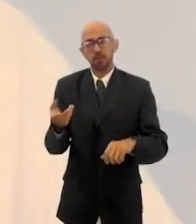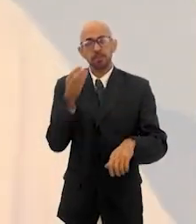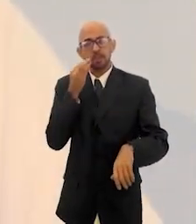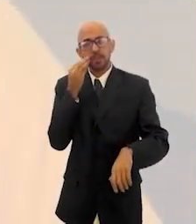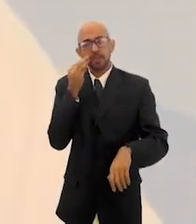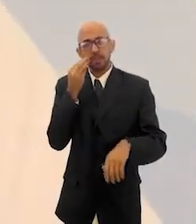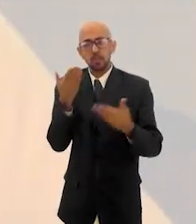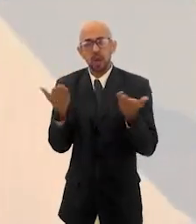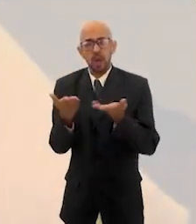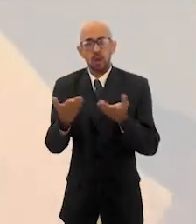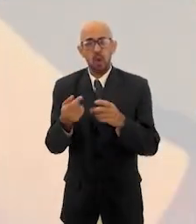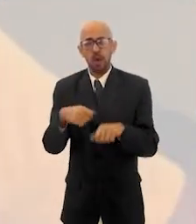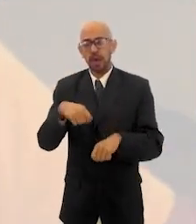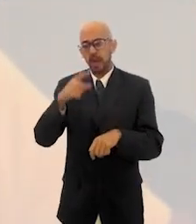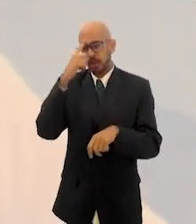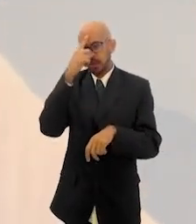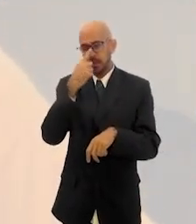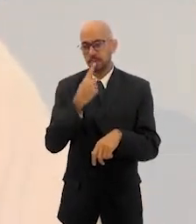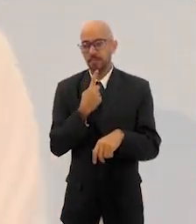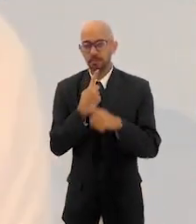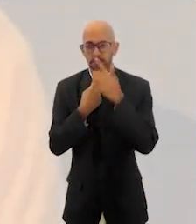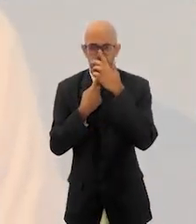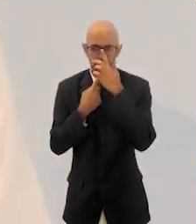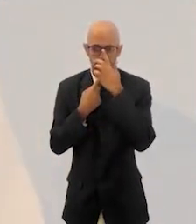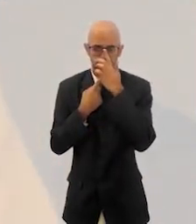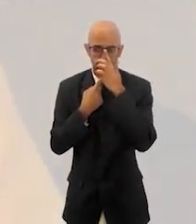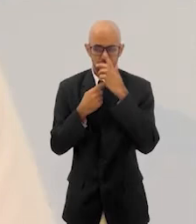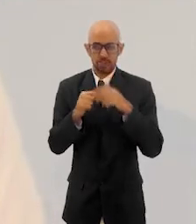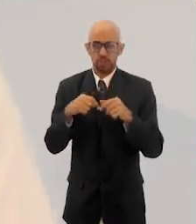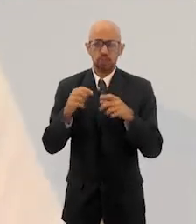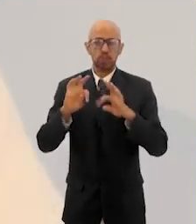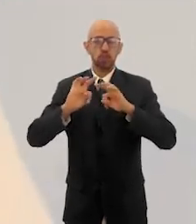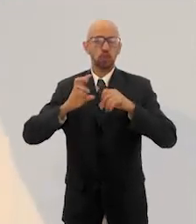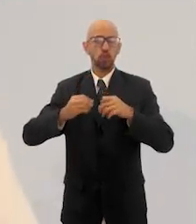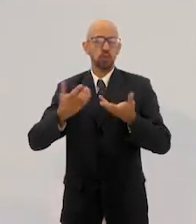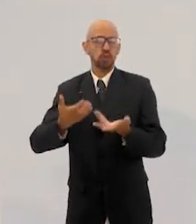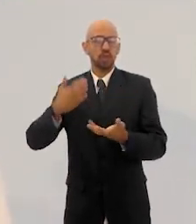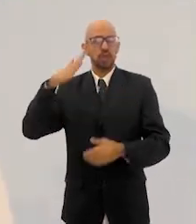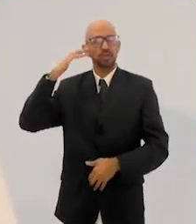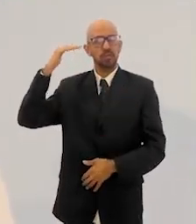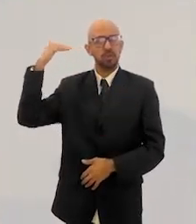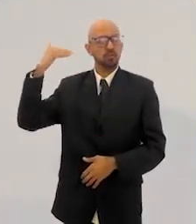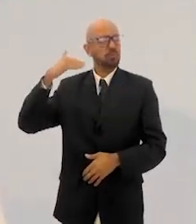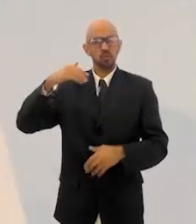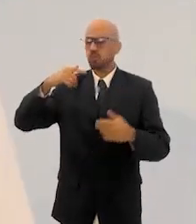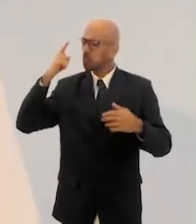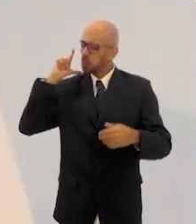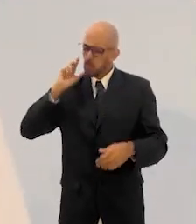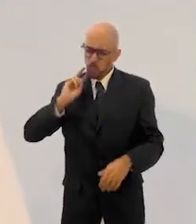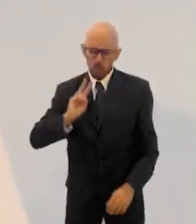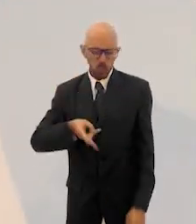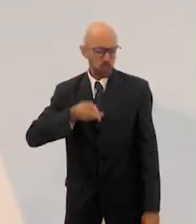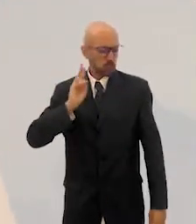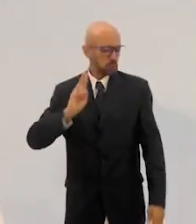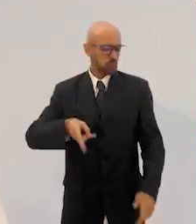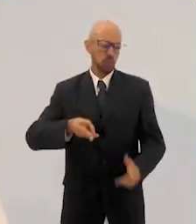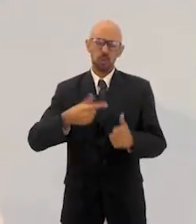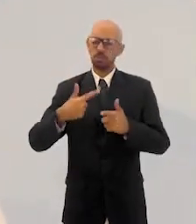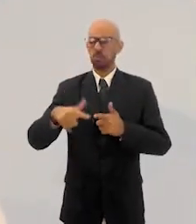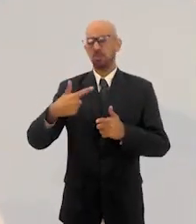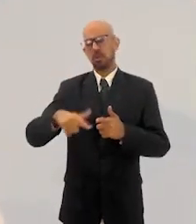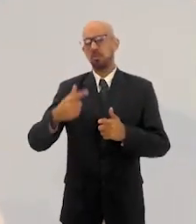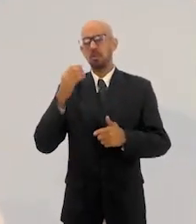estamos tentando agora, no momento, a imagem. Todos queremos ser celebridades. Não está funcionando, mas a gente pode, de repente,